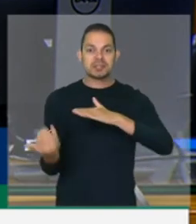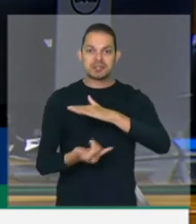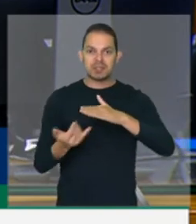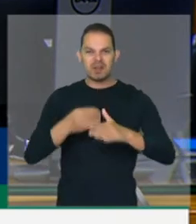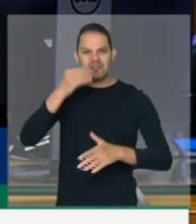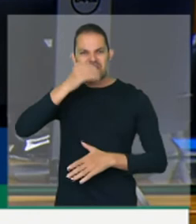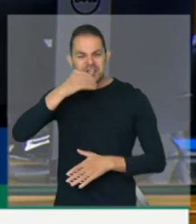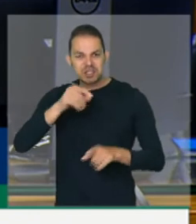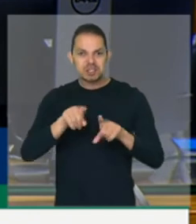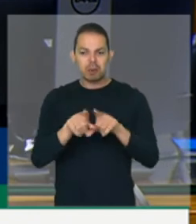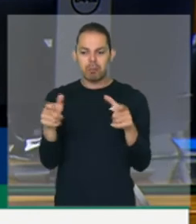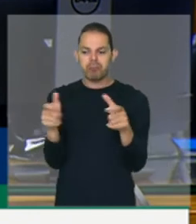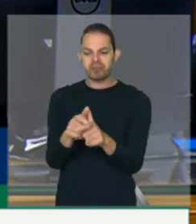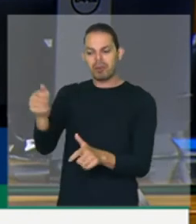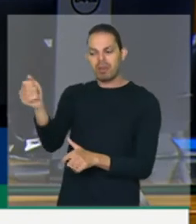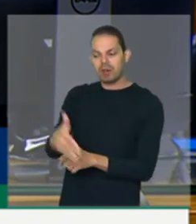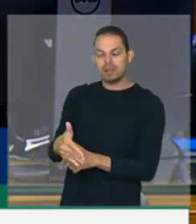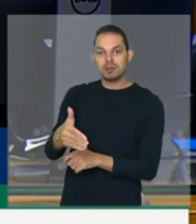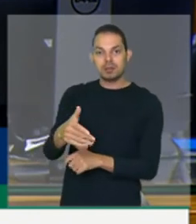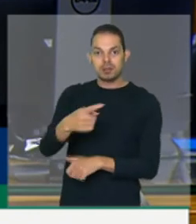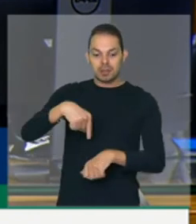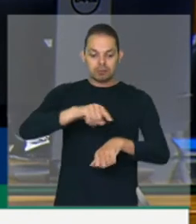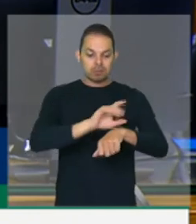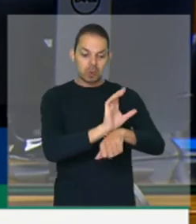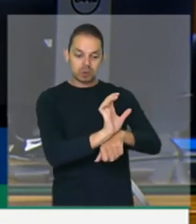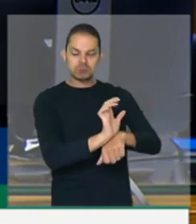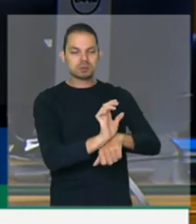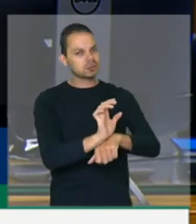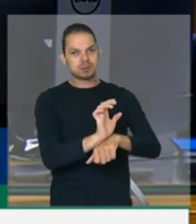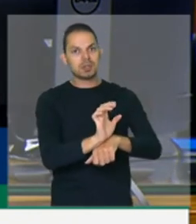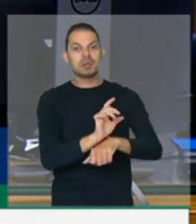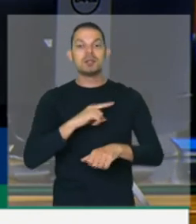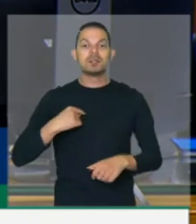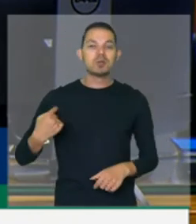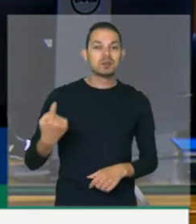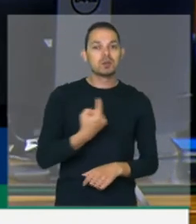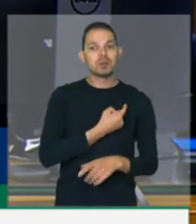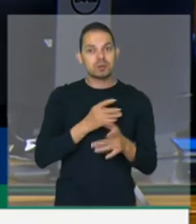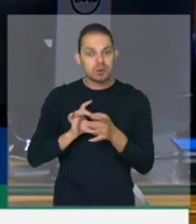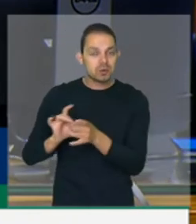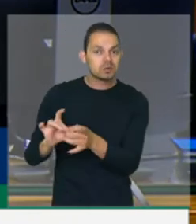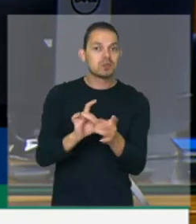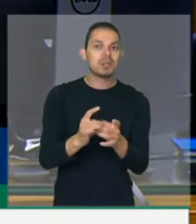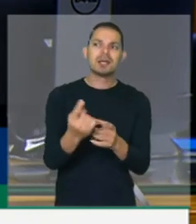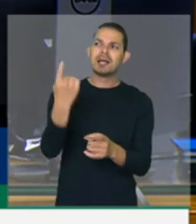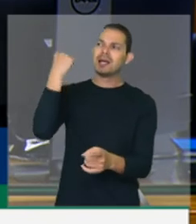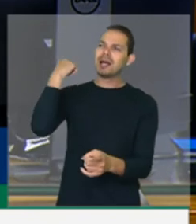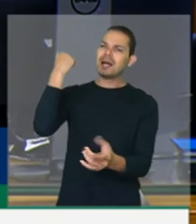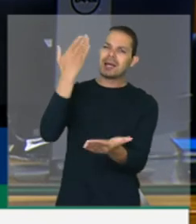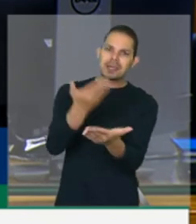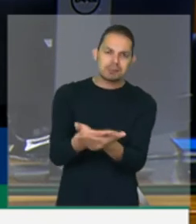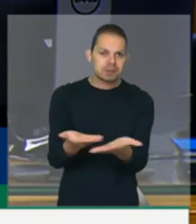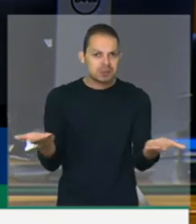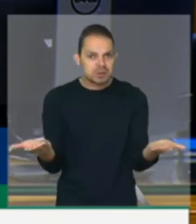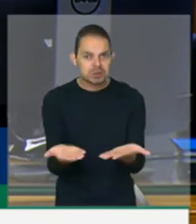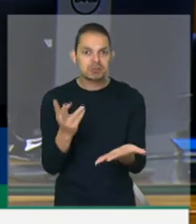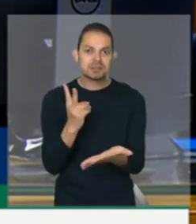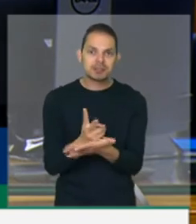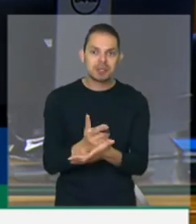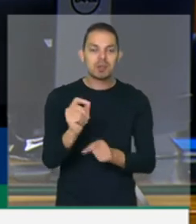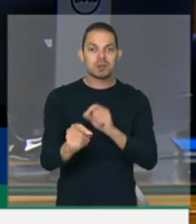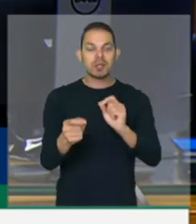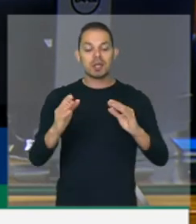ou apequene a nossa Constituição. Somos, fomos e sempre seremos a